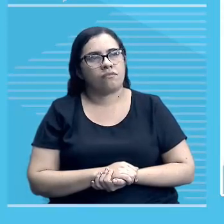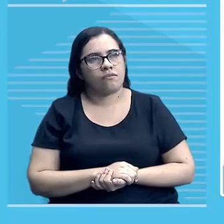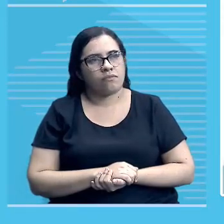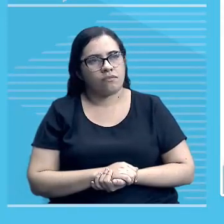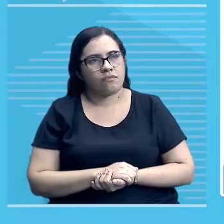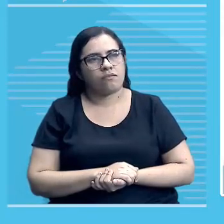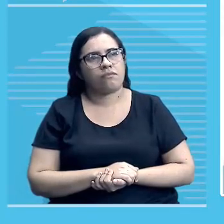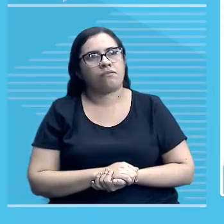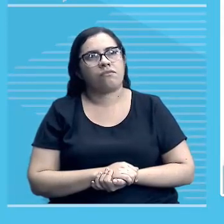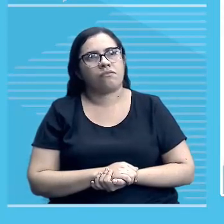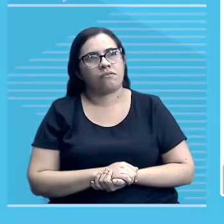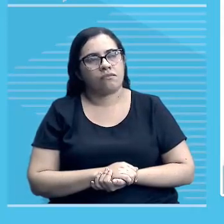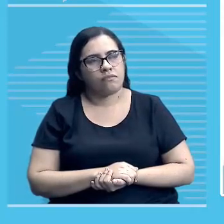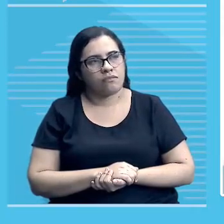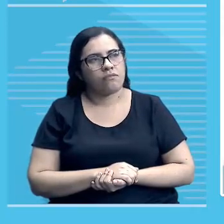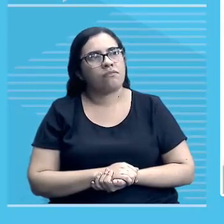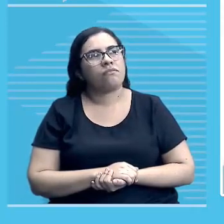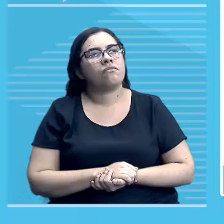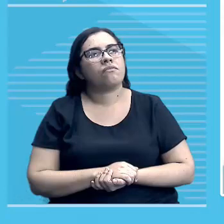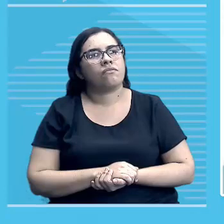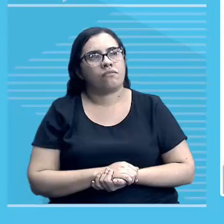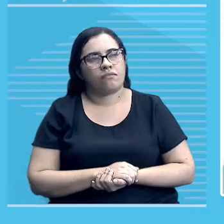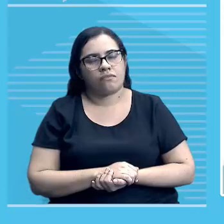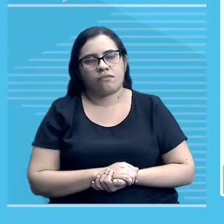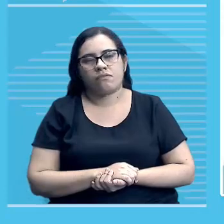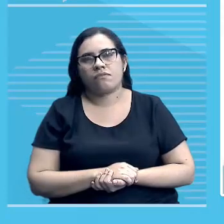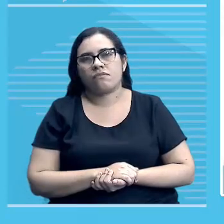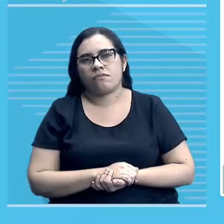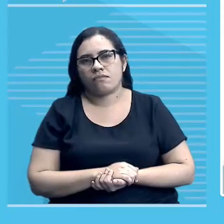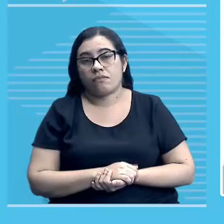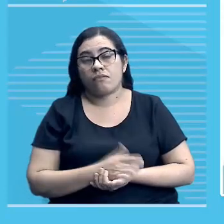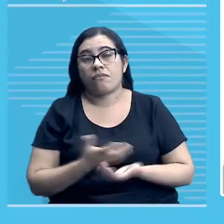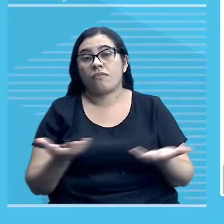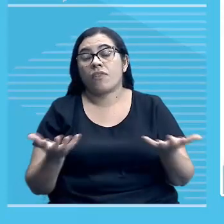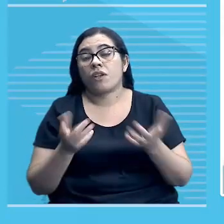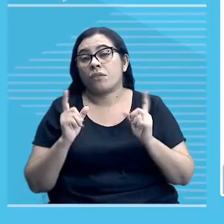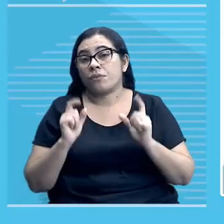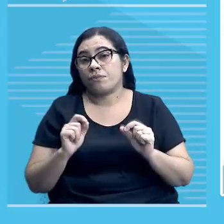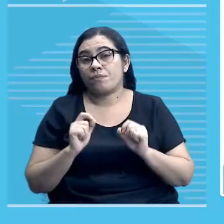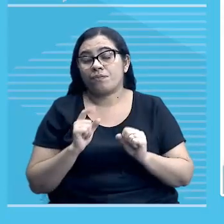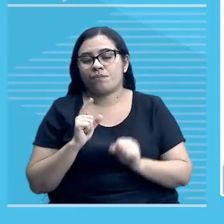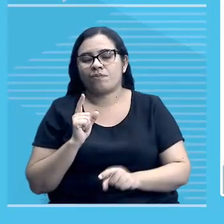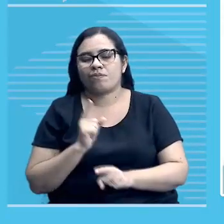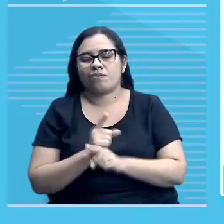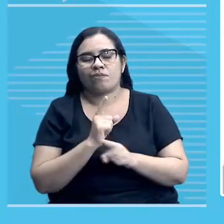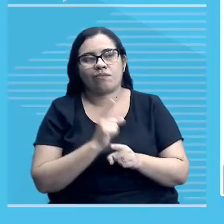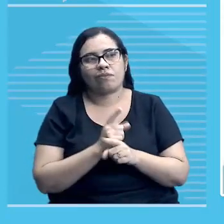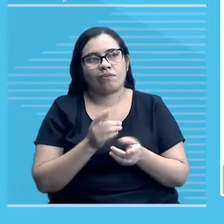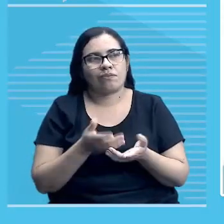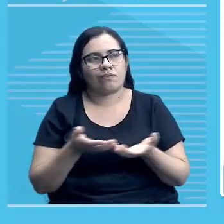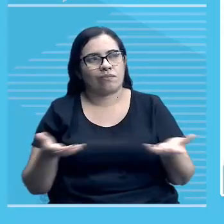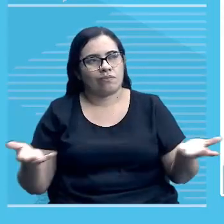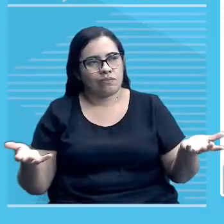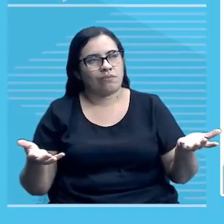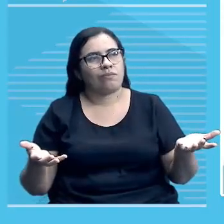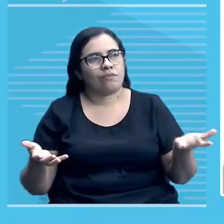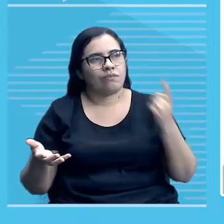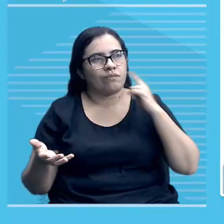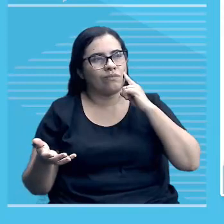a zero. Agora vamos fazer o quê? Identificar os coeficientes. O A